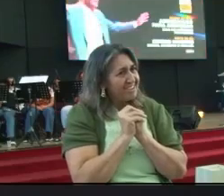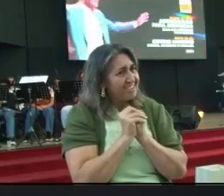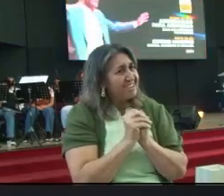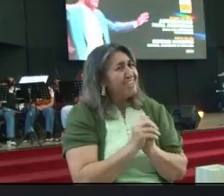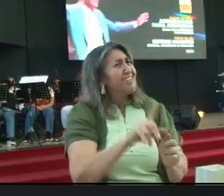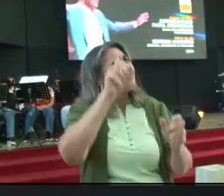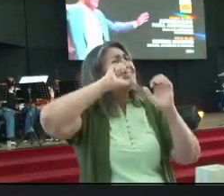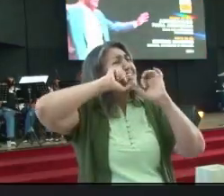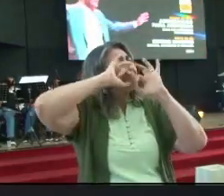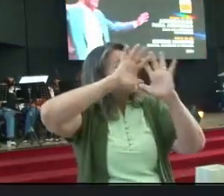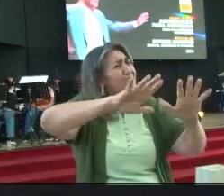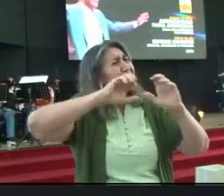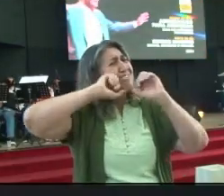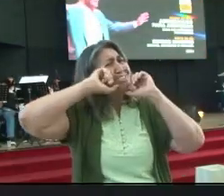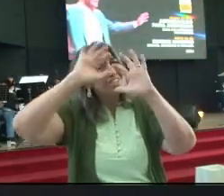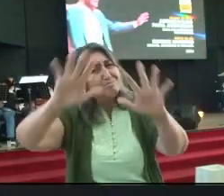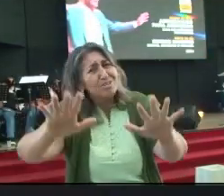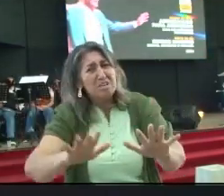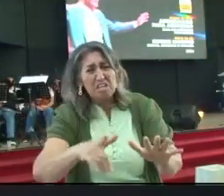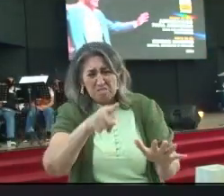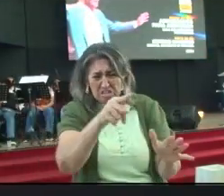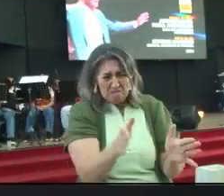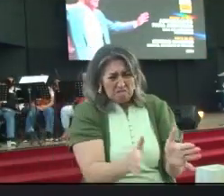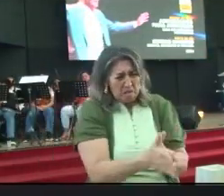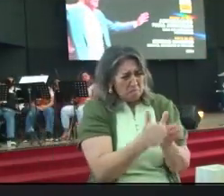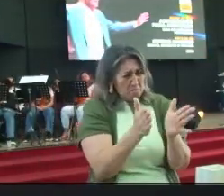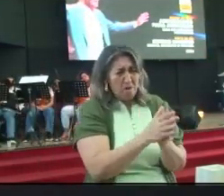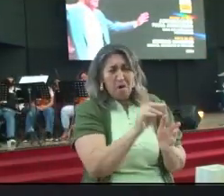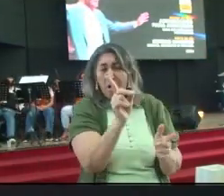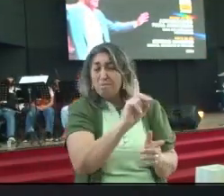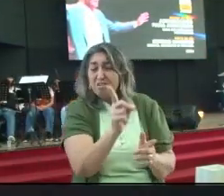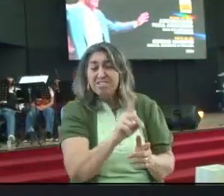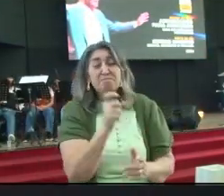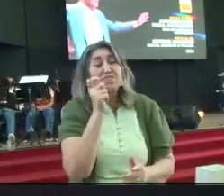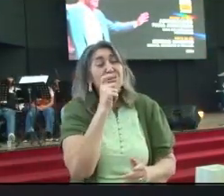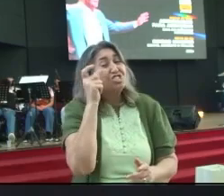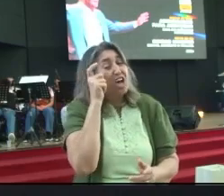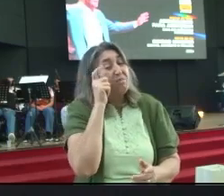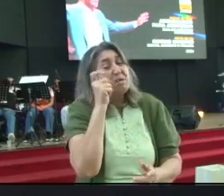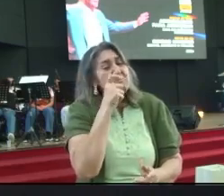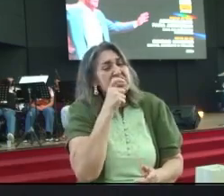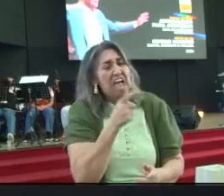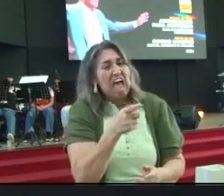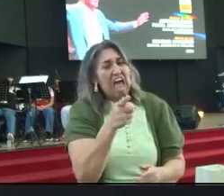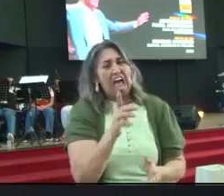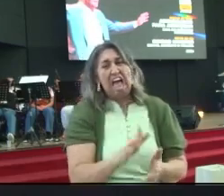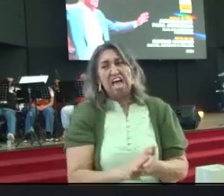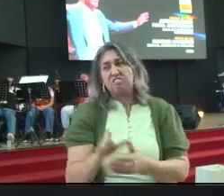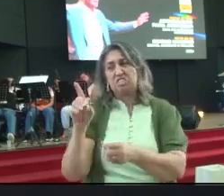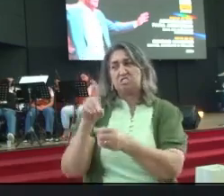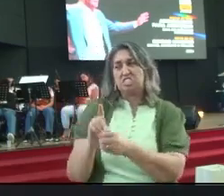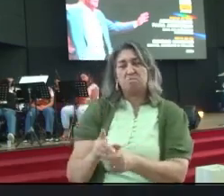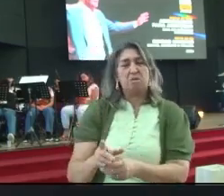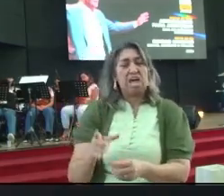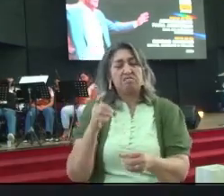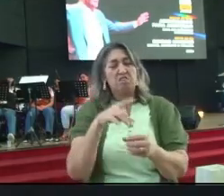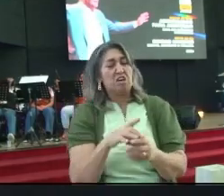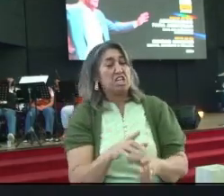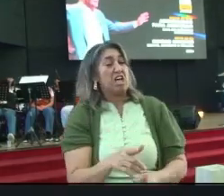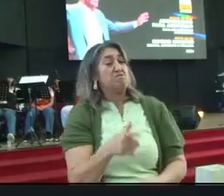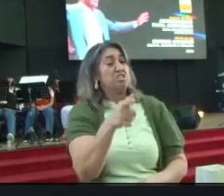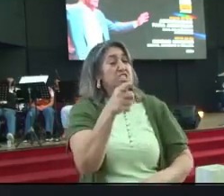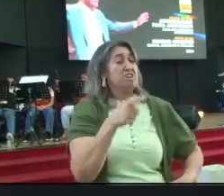você não vai ficar mais pobre não. Isso é mentira do diabo. Olhe para cá, é mentira do diabo que se você